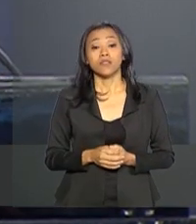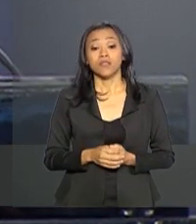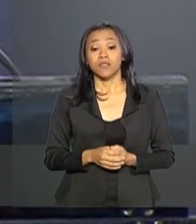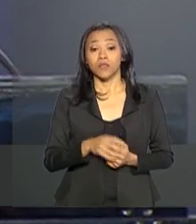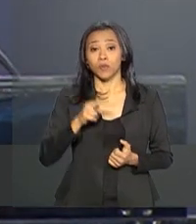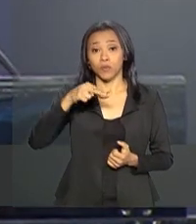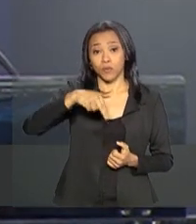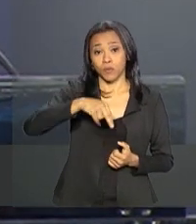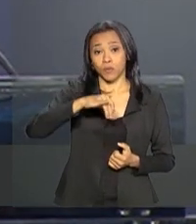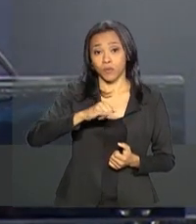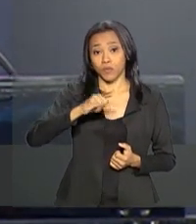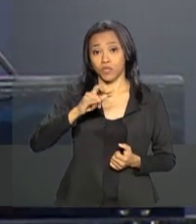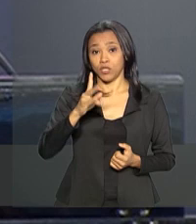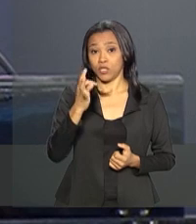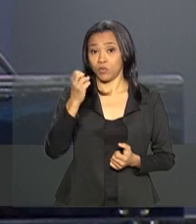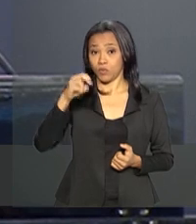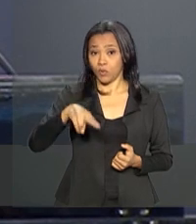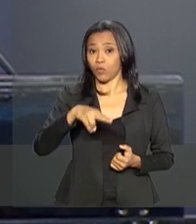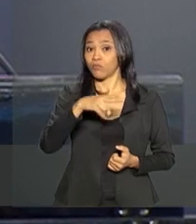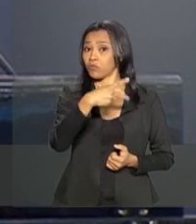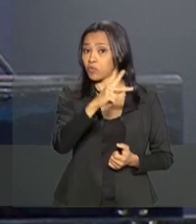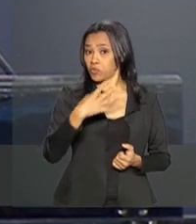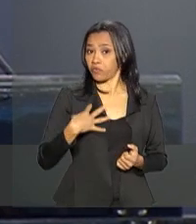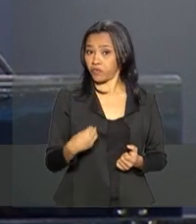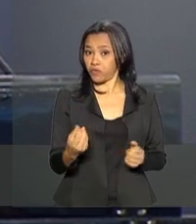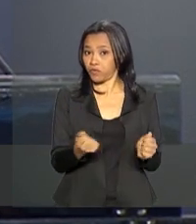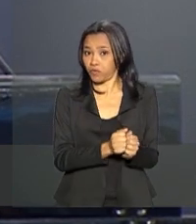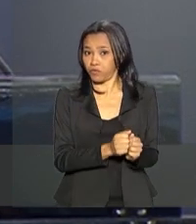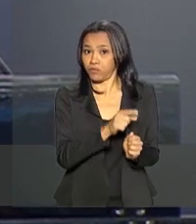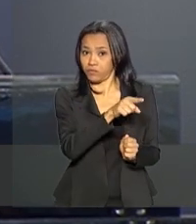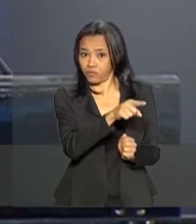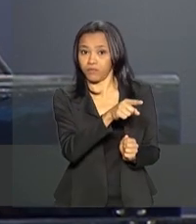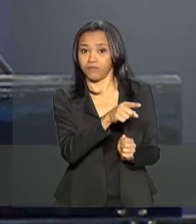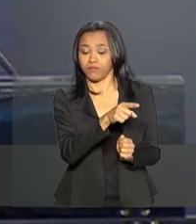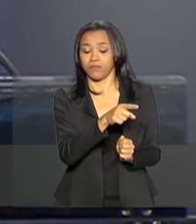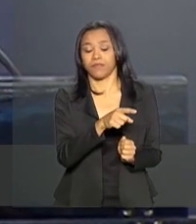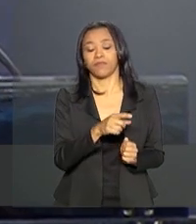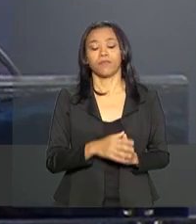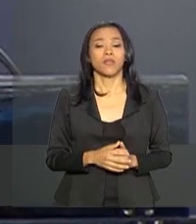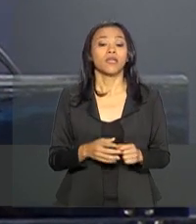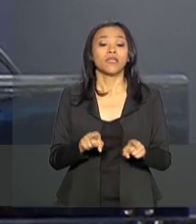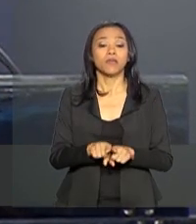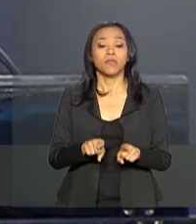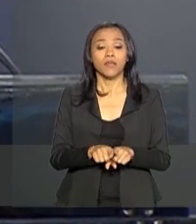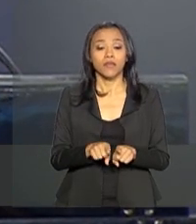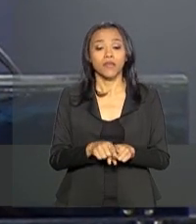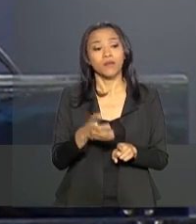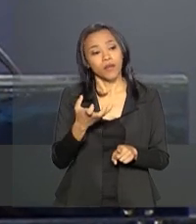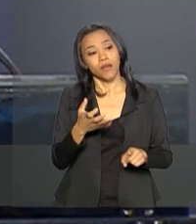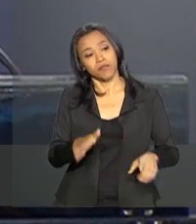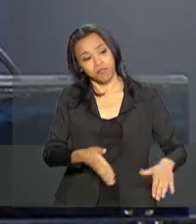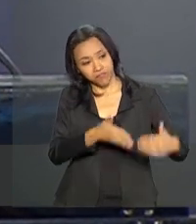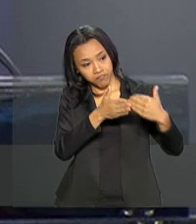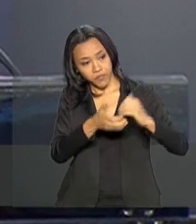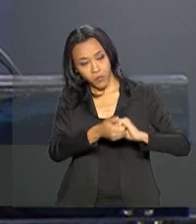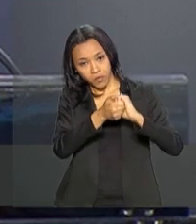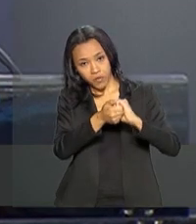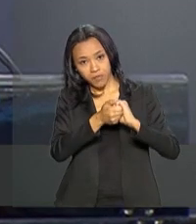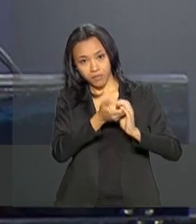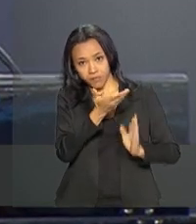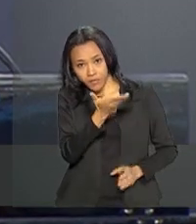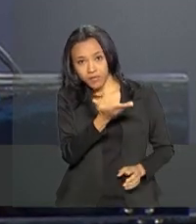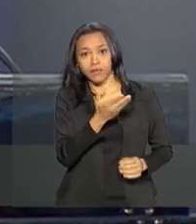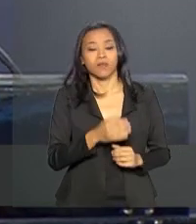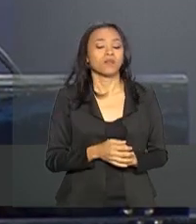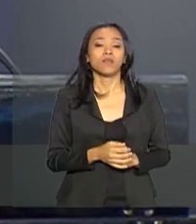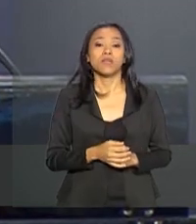Nilton Cardoso Filho Júnior com seu filho, não é? De modo que eu quero também cumprimentá-los. Mas eu dizia